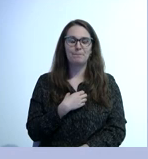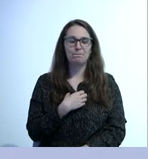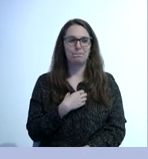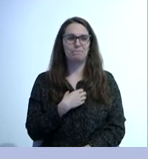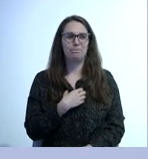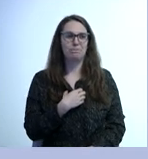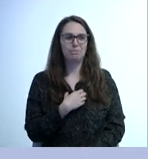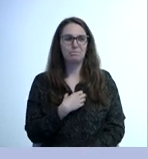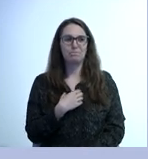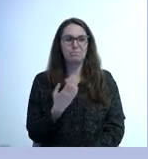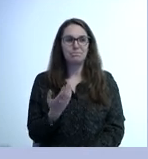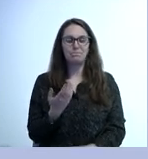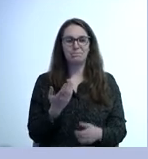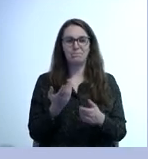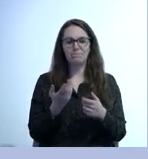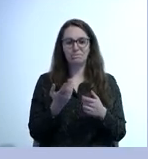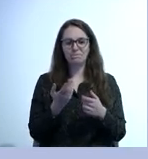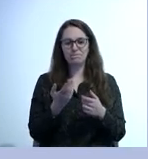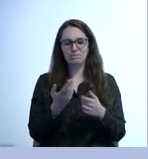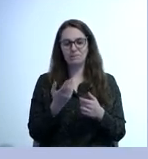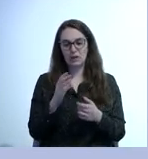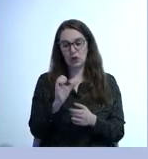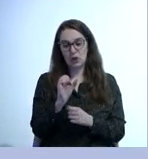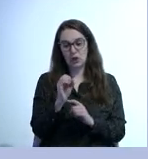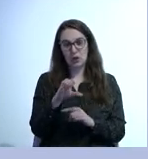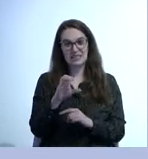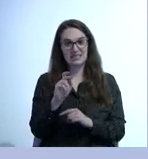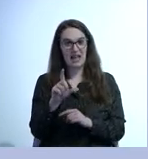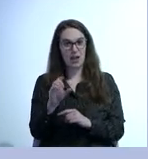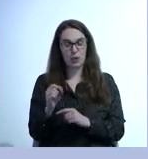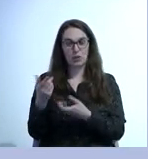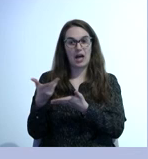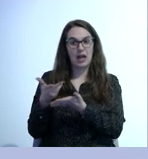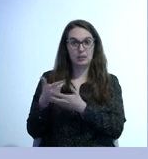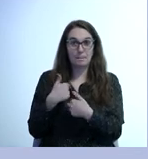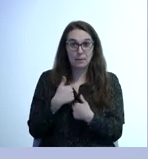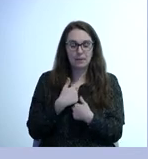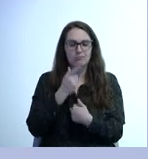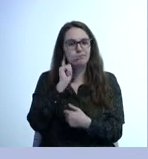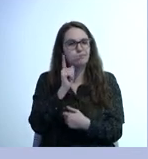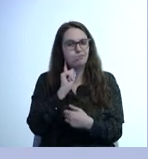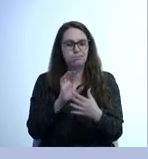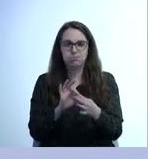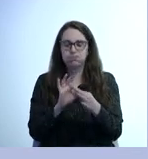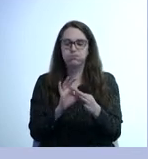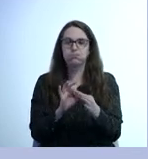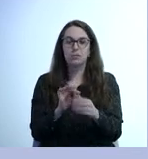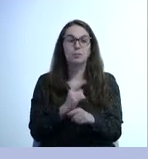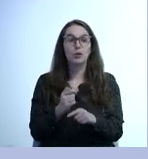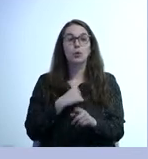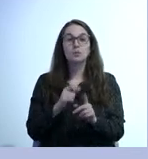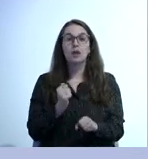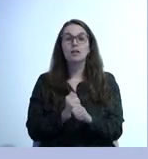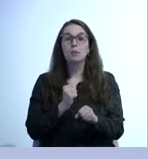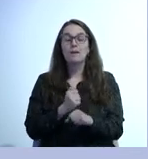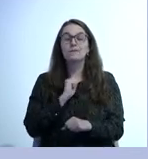a relação, começando pelo Gonçalo, para mim foi importantíssima, porque eu comecei a minha carreira